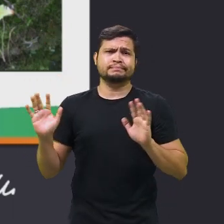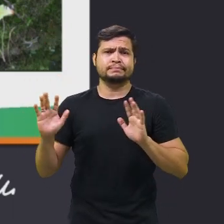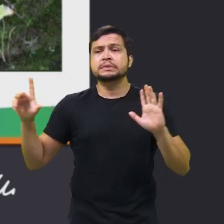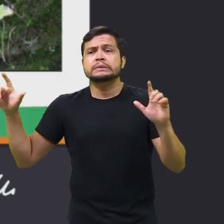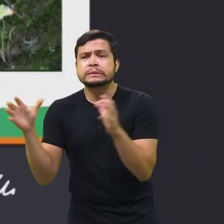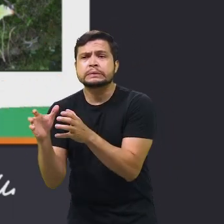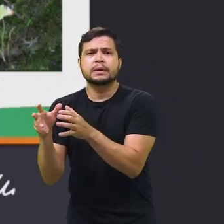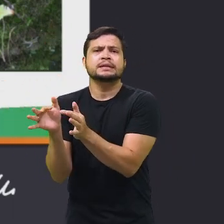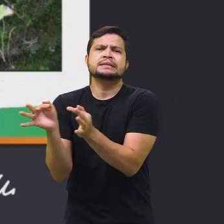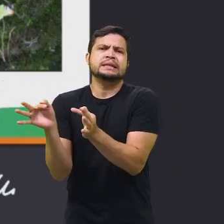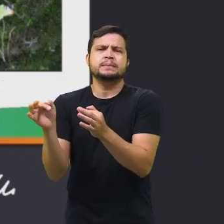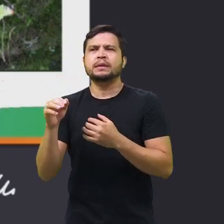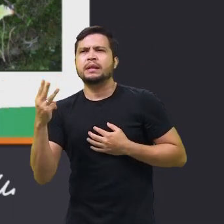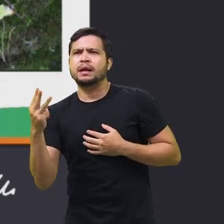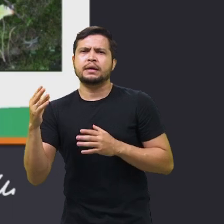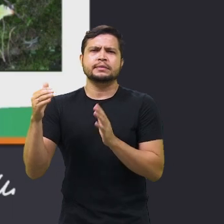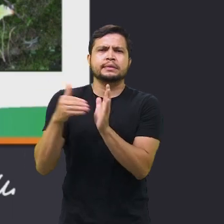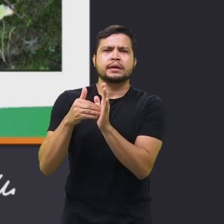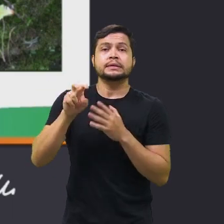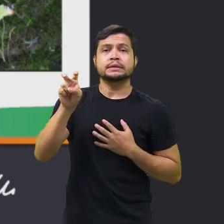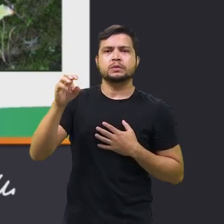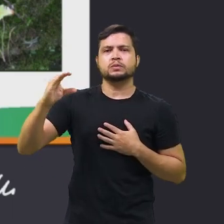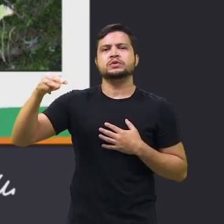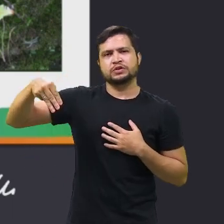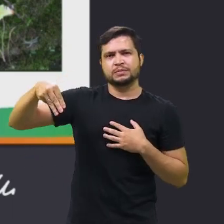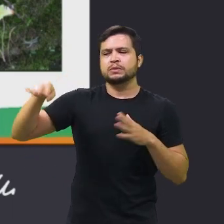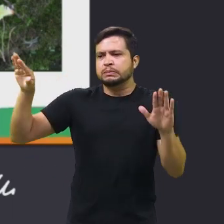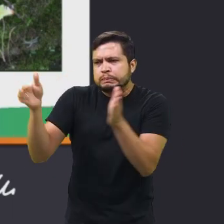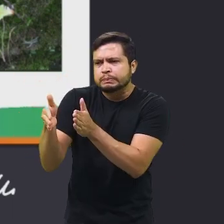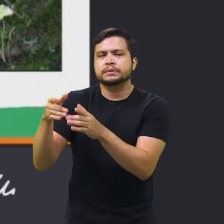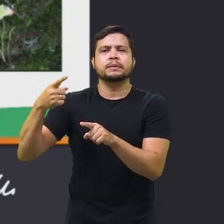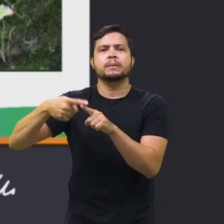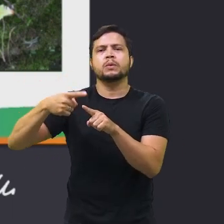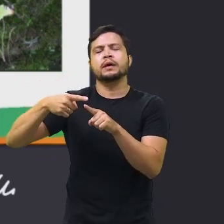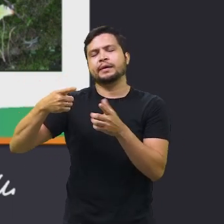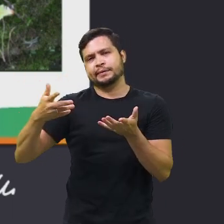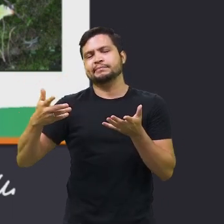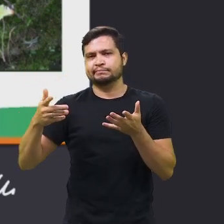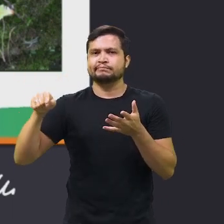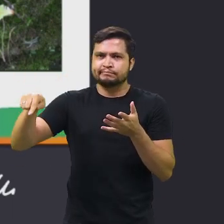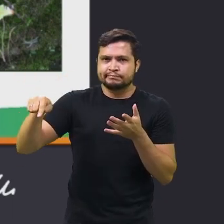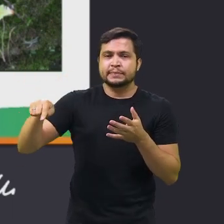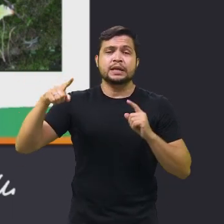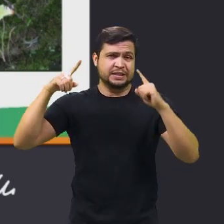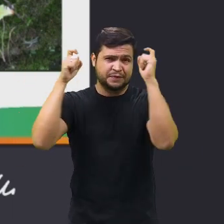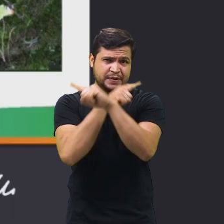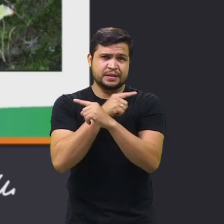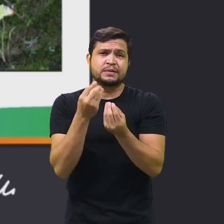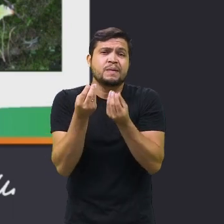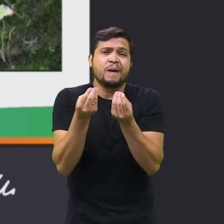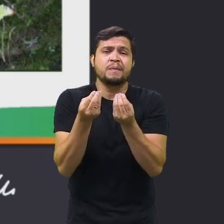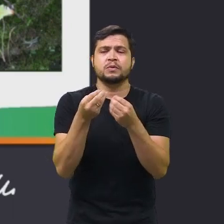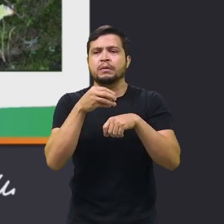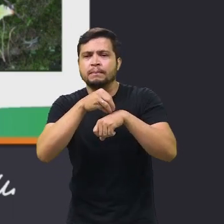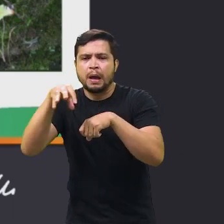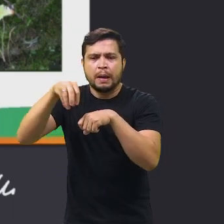vão até de 3 a 5 centímetros, né? Não são plantas que desenvolvem aí um tamanho considerável, porque seria muito difícil